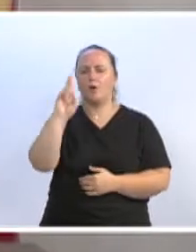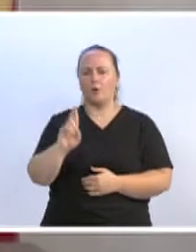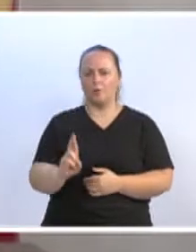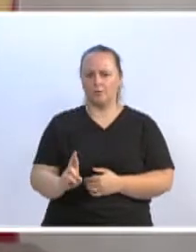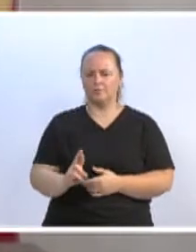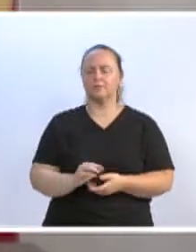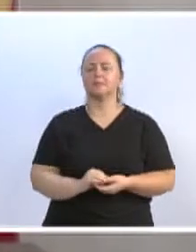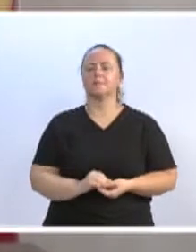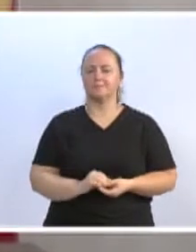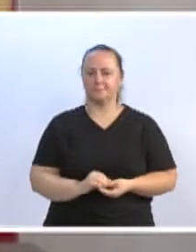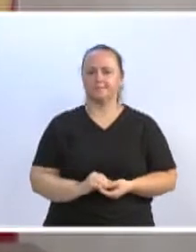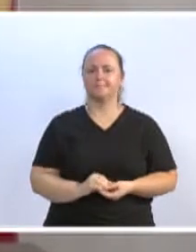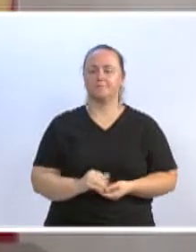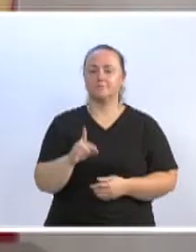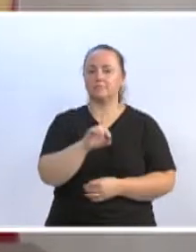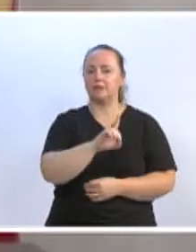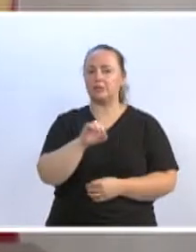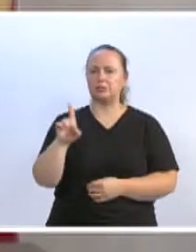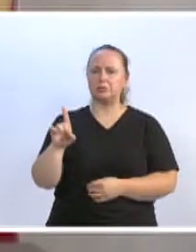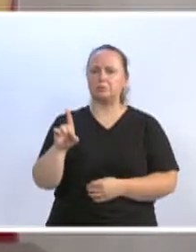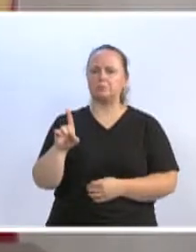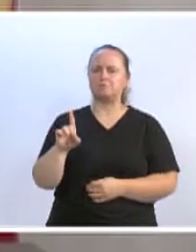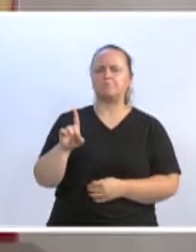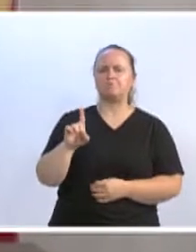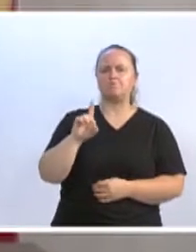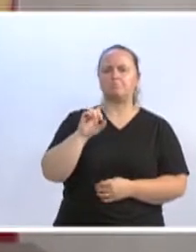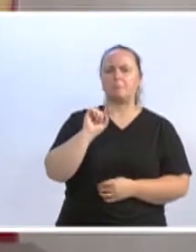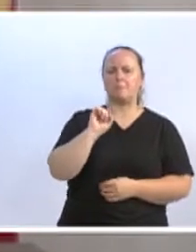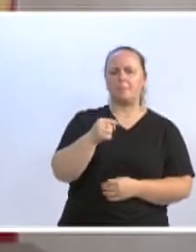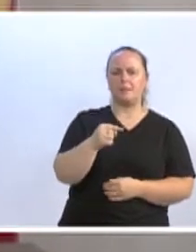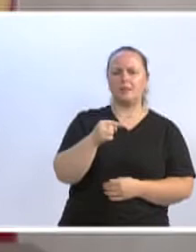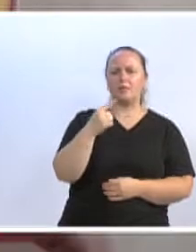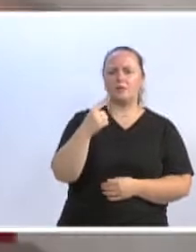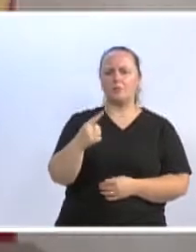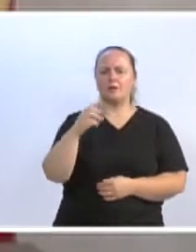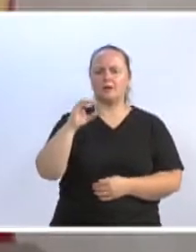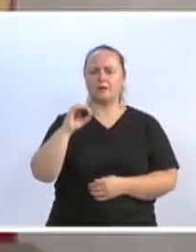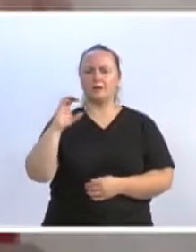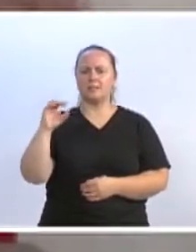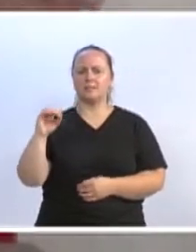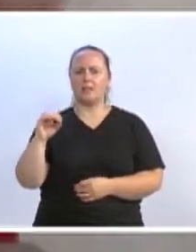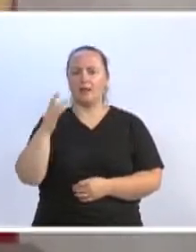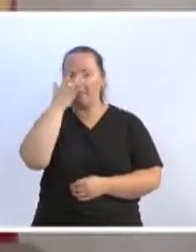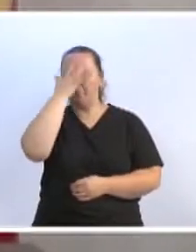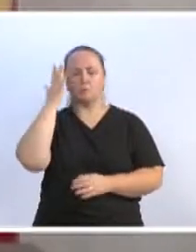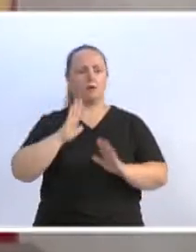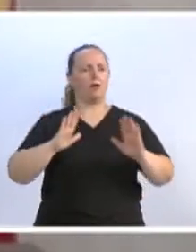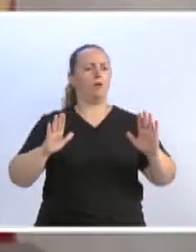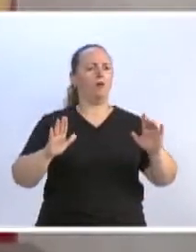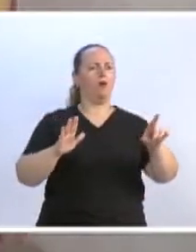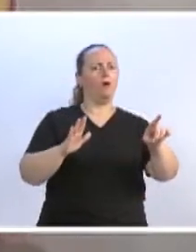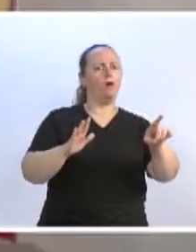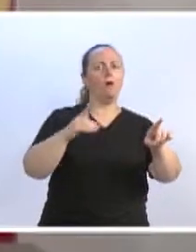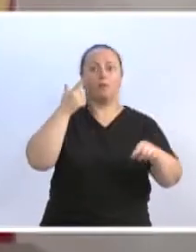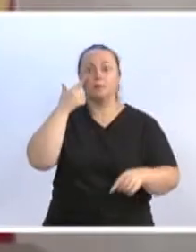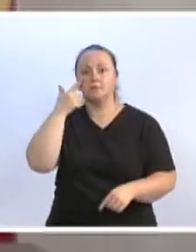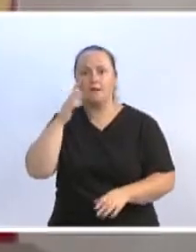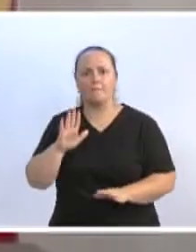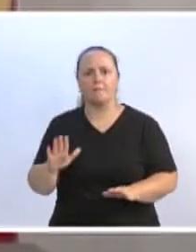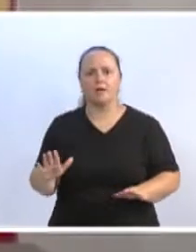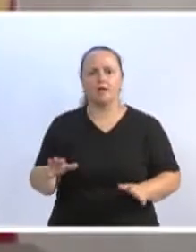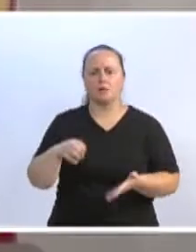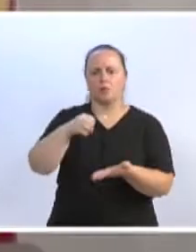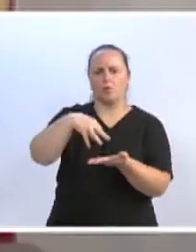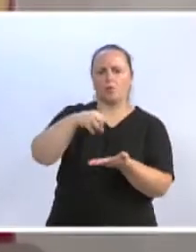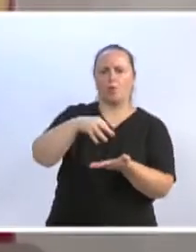Ele data cerca do ano 1100 da era cristã. Aí alguém diz assim: está vendo? Olha só, a cópia